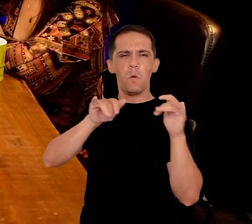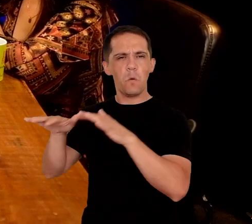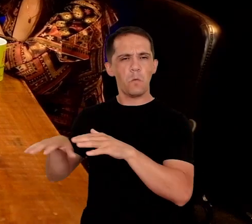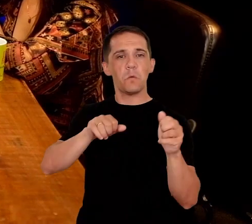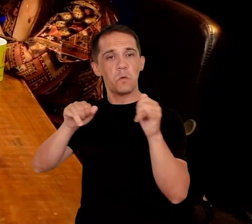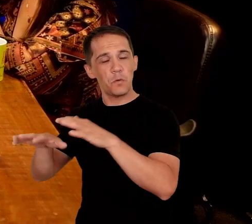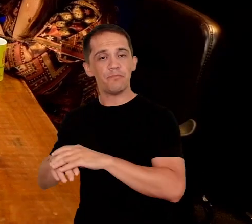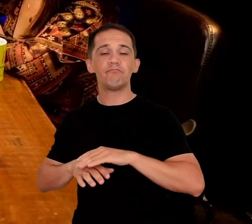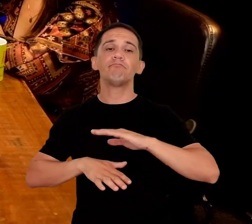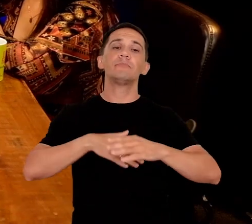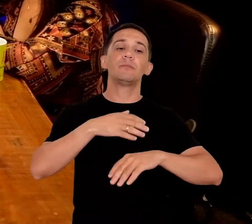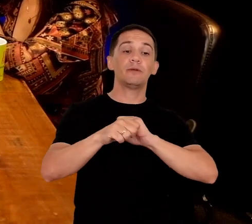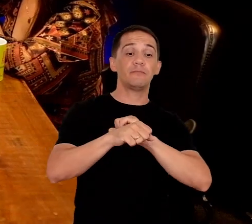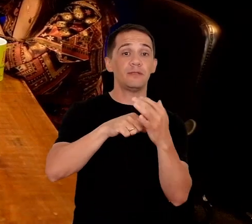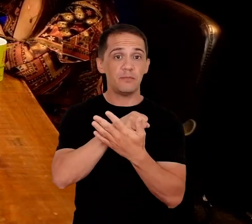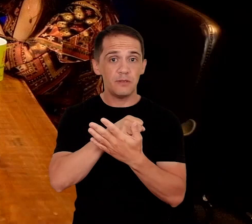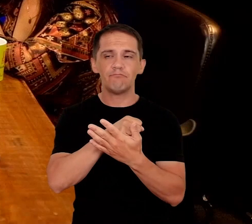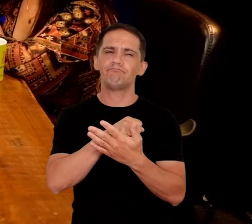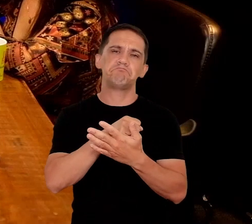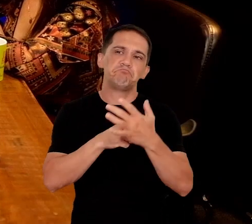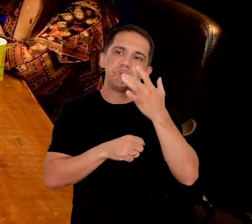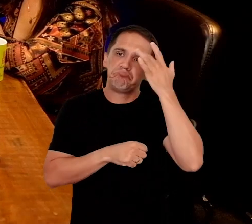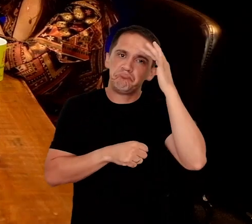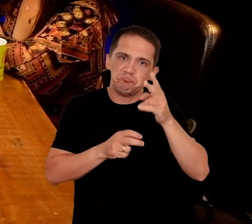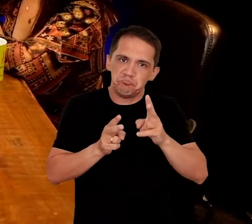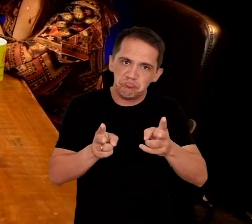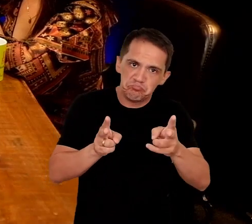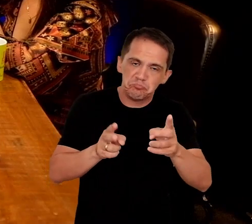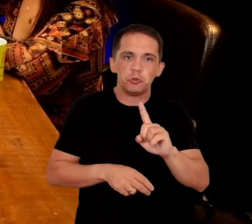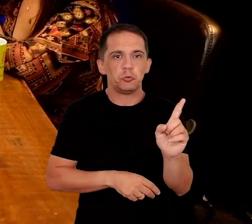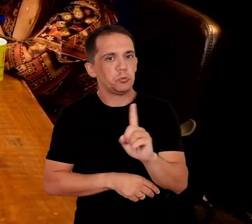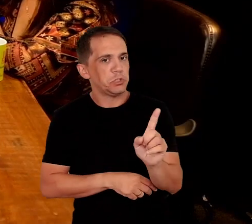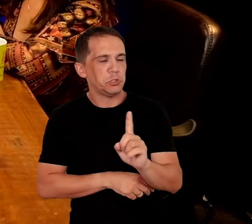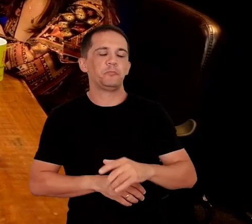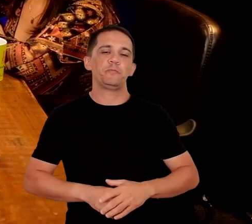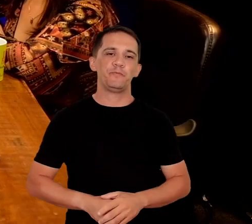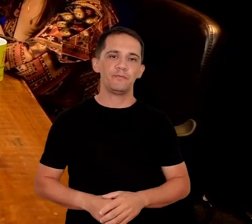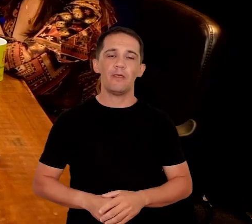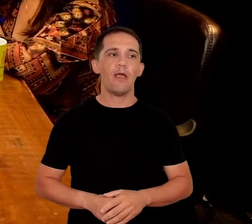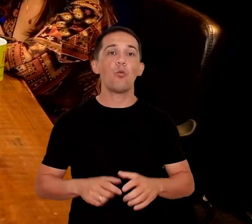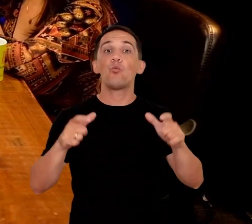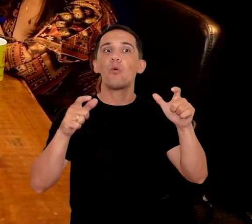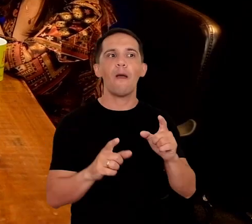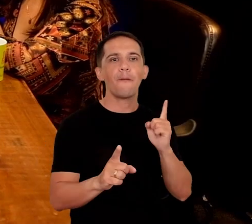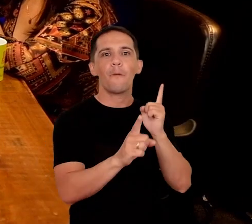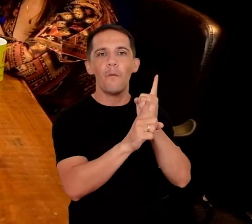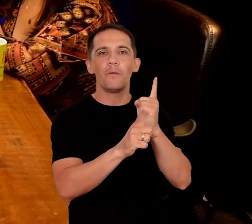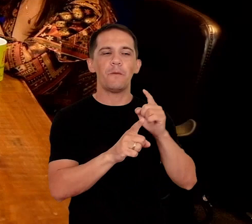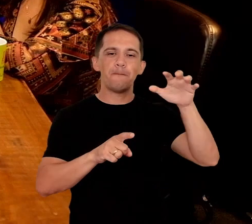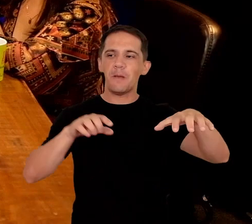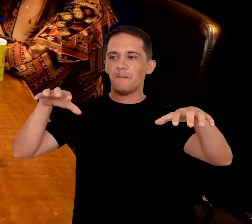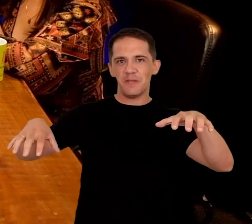aquela comunidade ali na praça de alimentação do Shopping do Vale e a mesma coisa no Shopping de Gravataí. Era um ponto ali E deles. quando eu